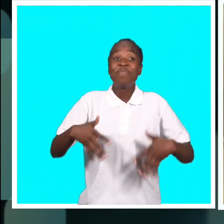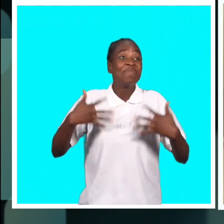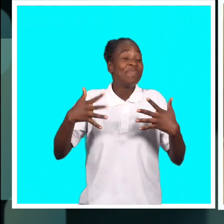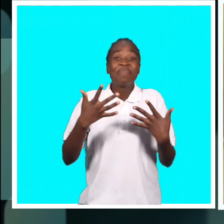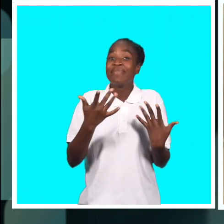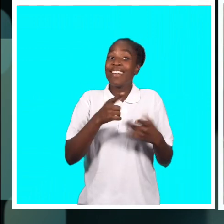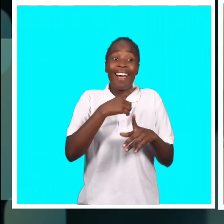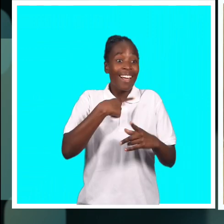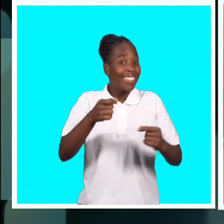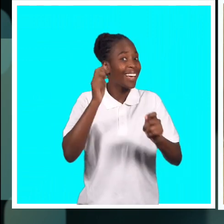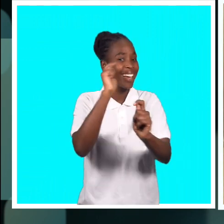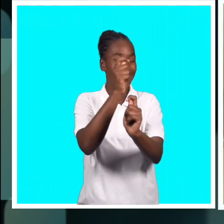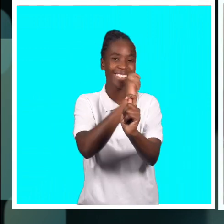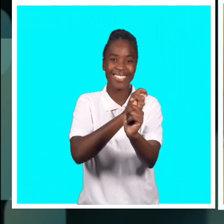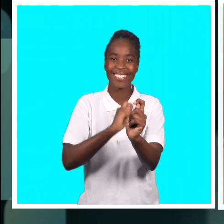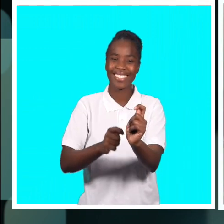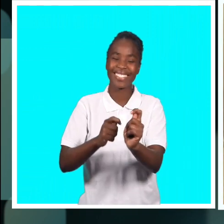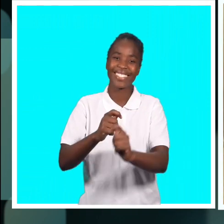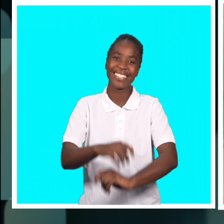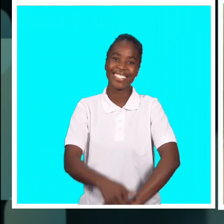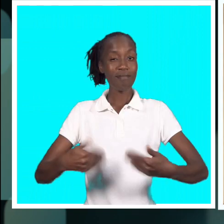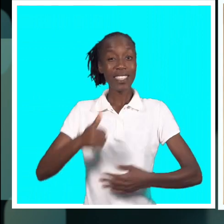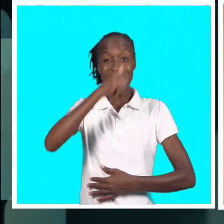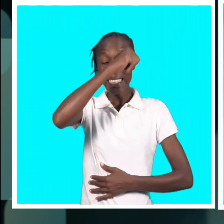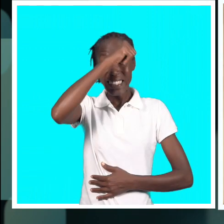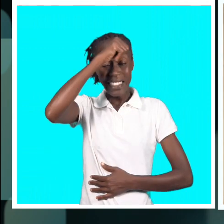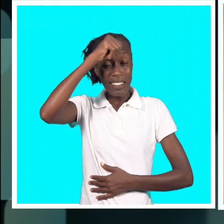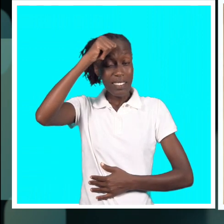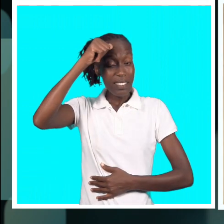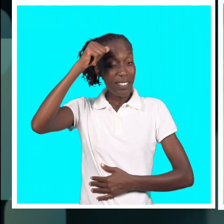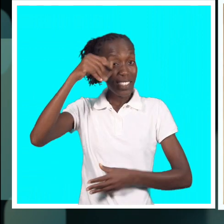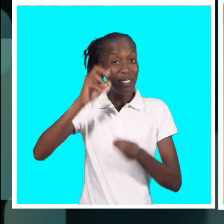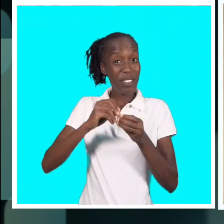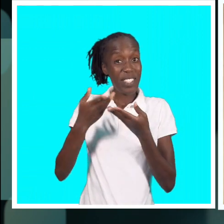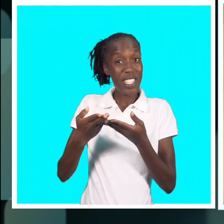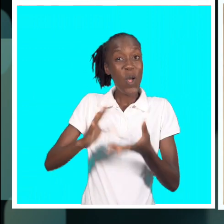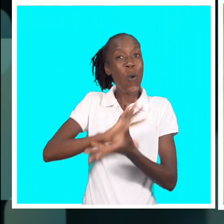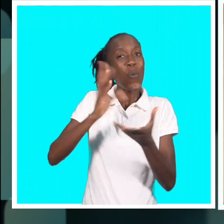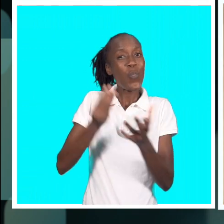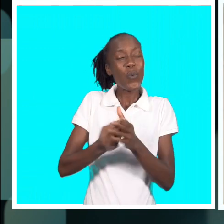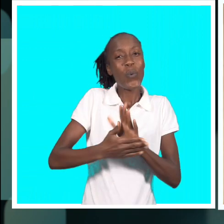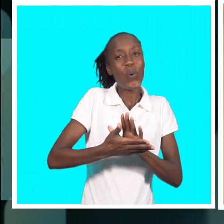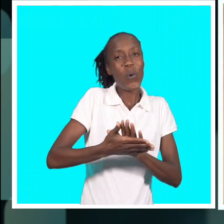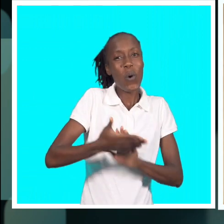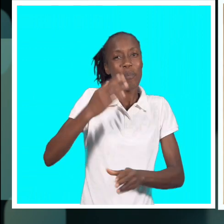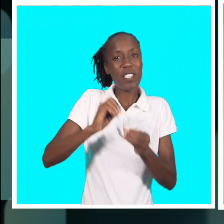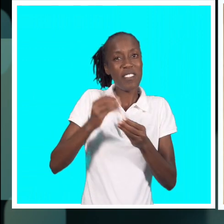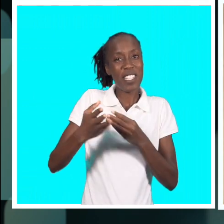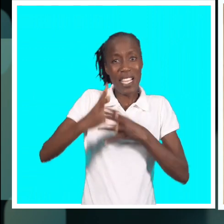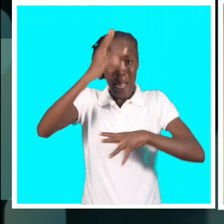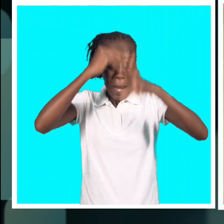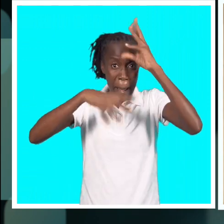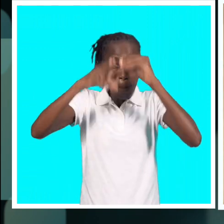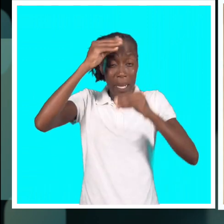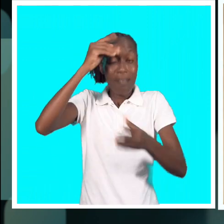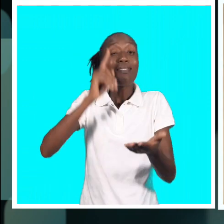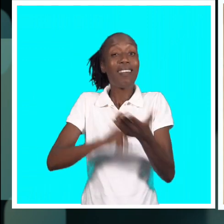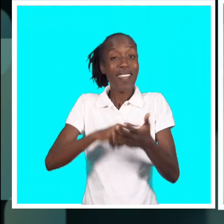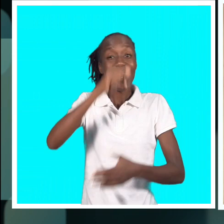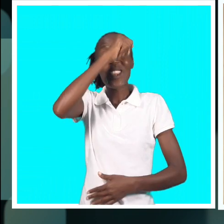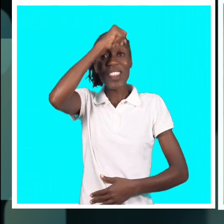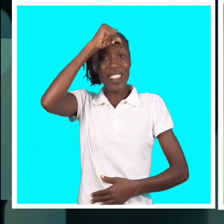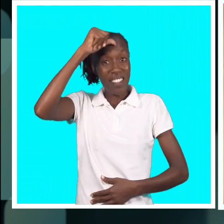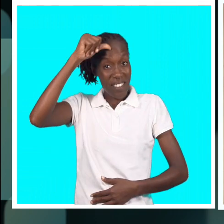talento que tinha em si foi difícil para aprender todas coisas quando apr tem que